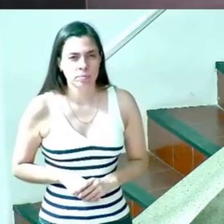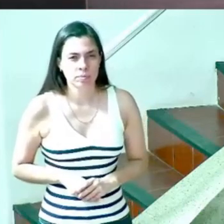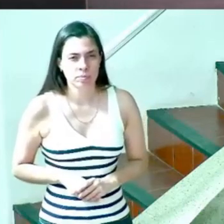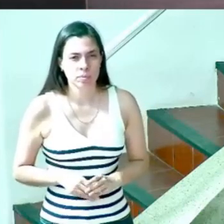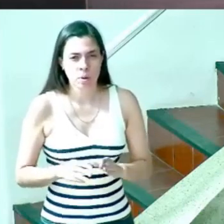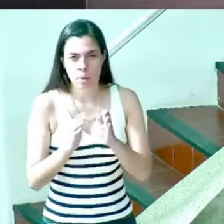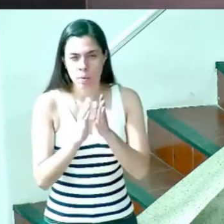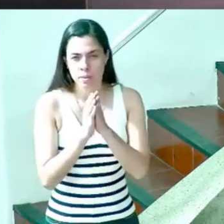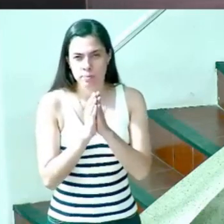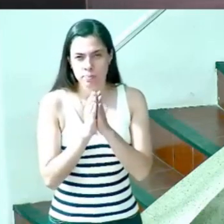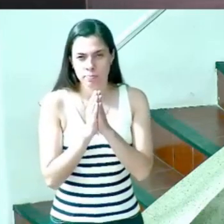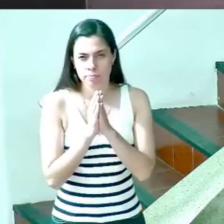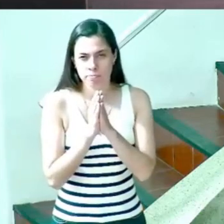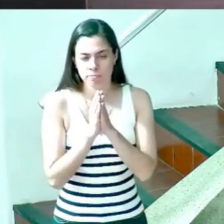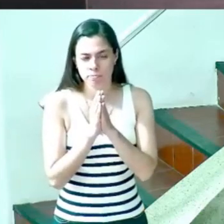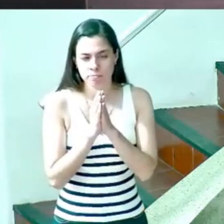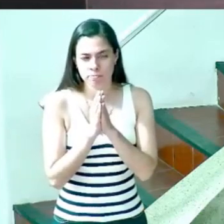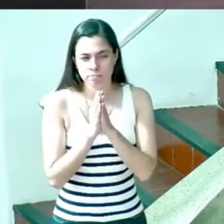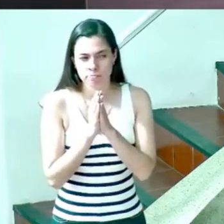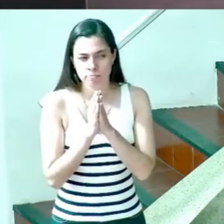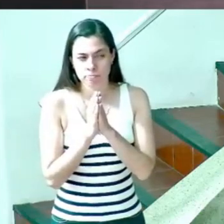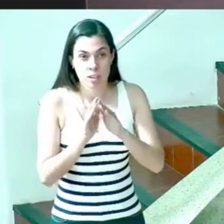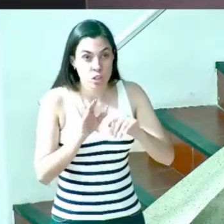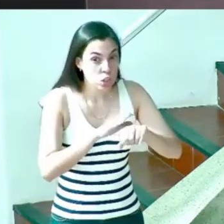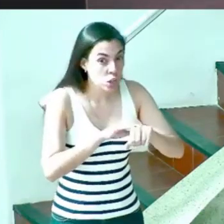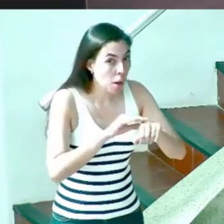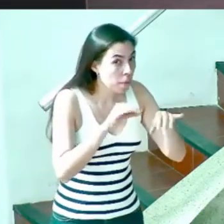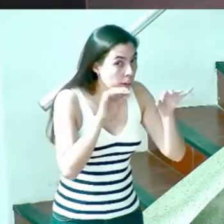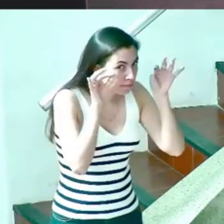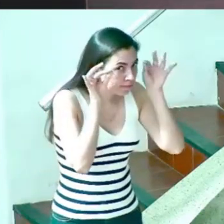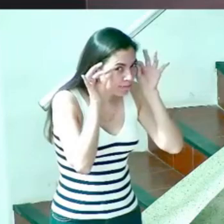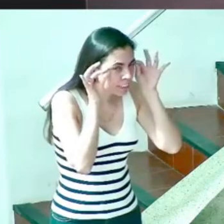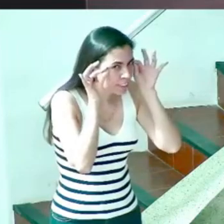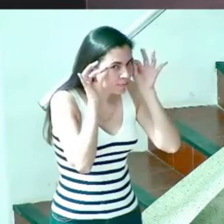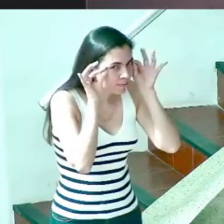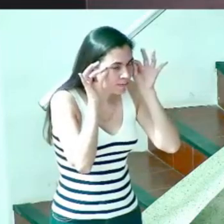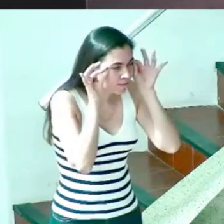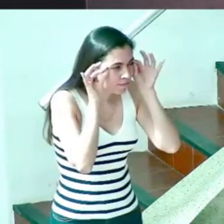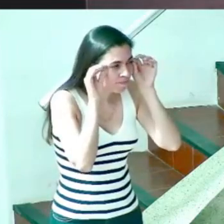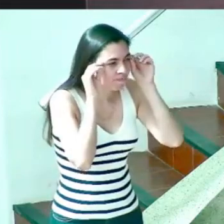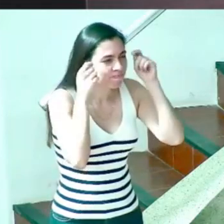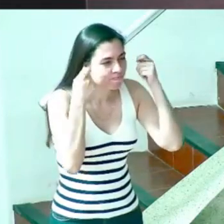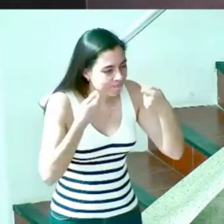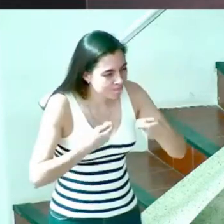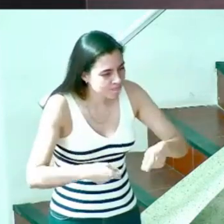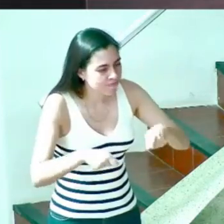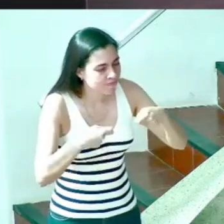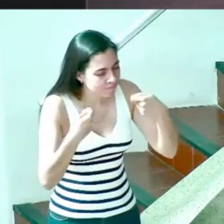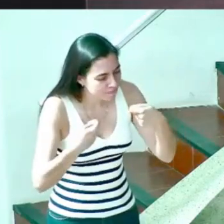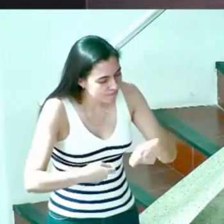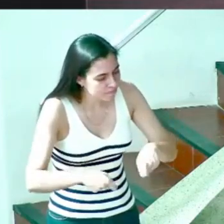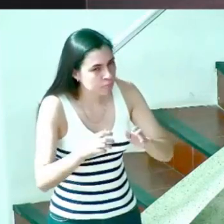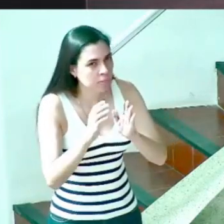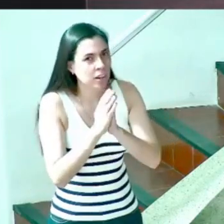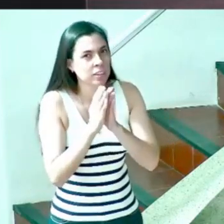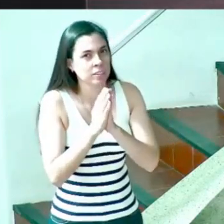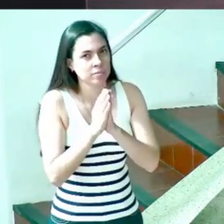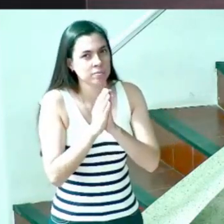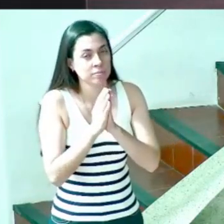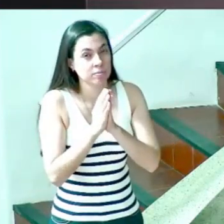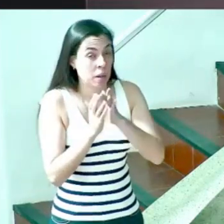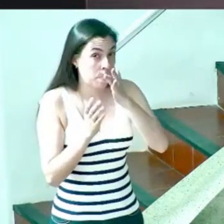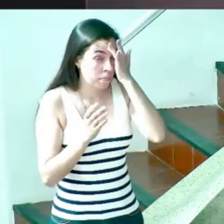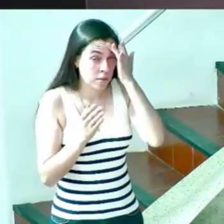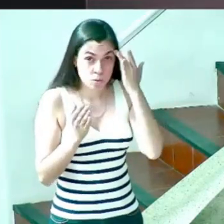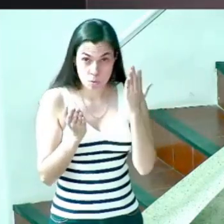esta oração que instrui e nos chama a uma vida de oração. Temos aprendido desde o início que um crente